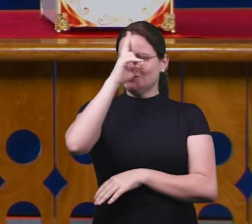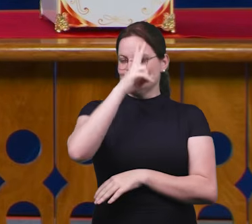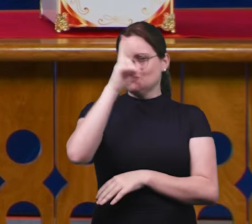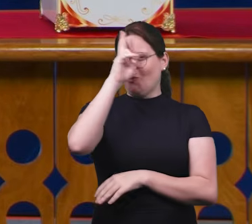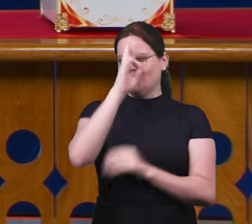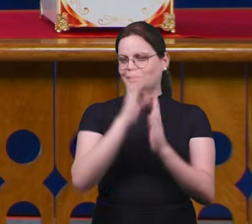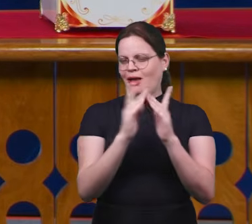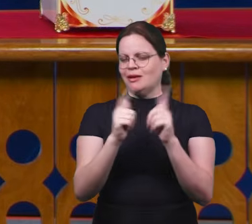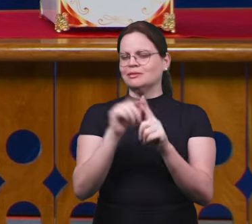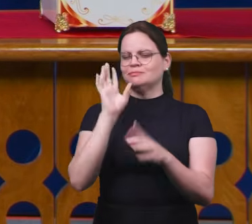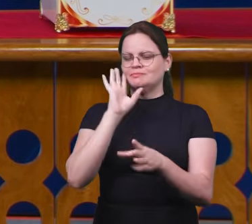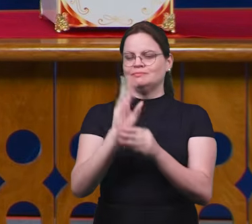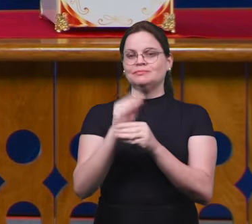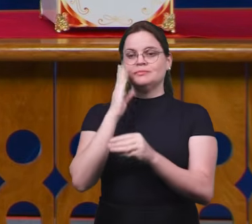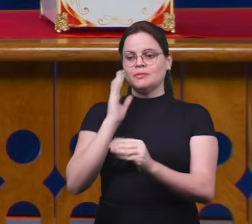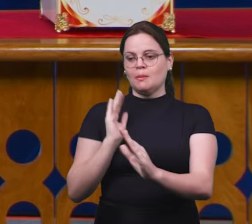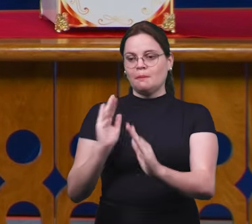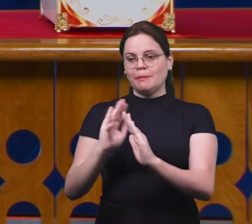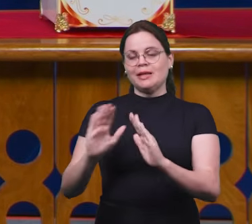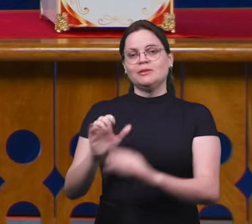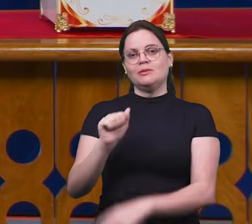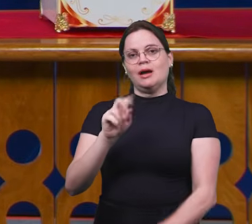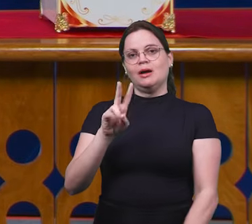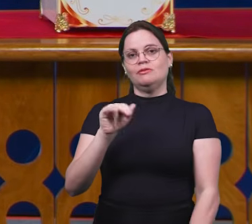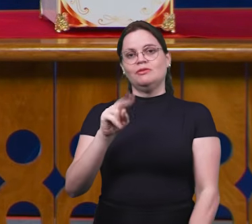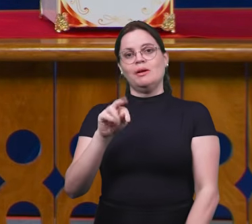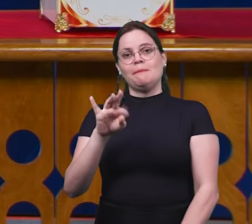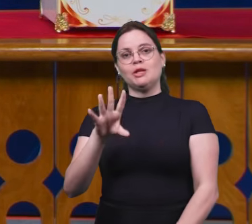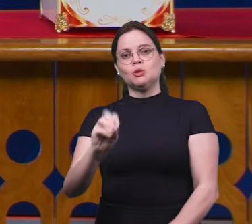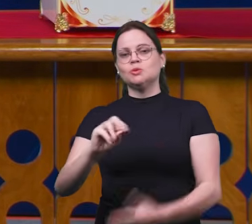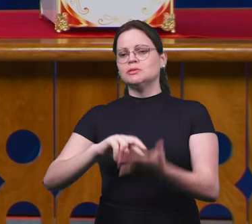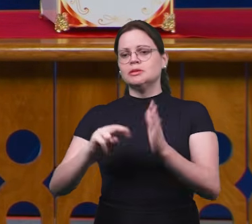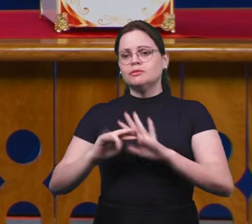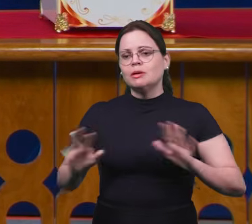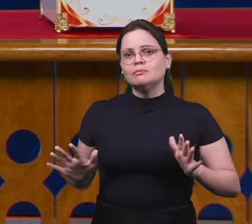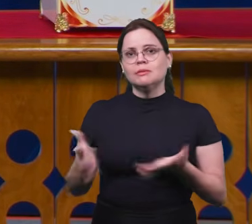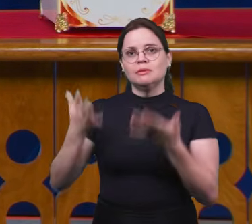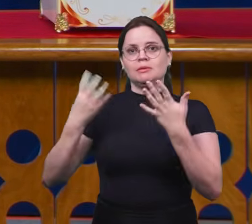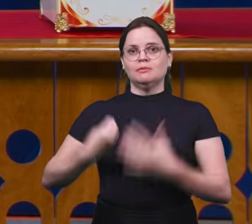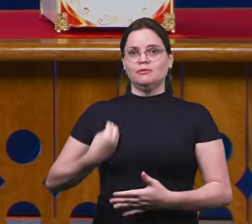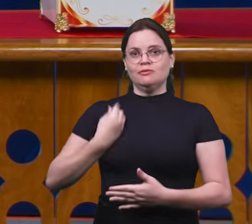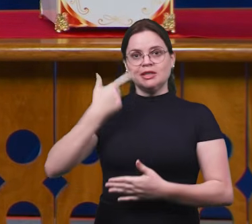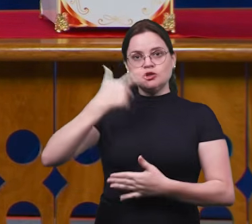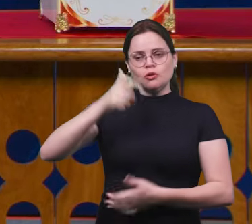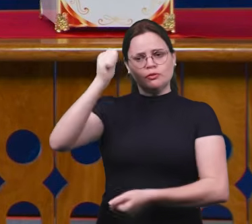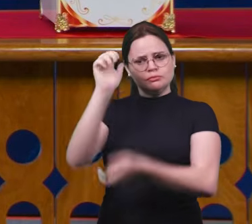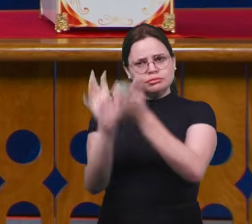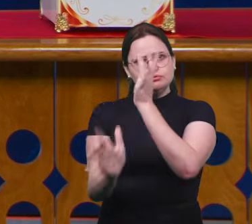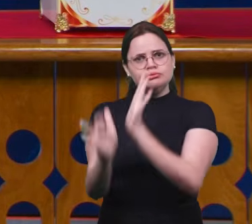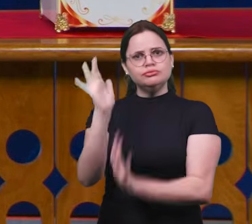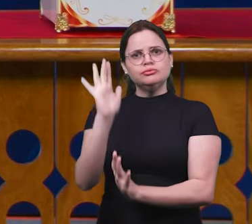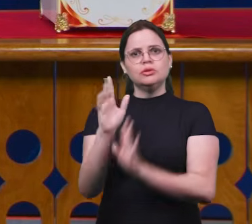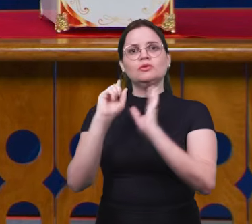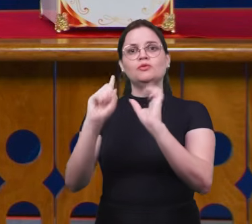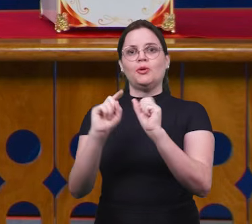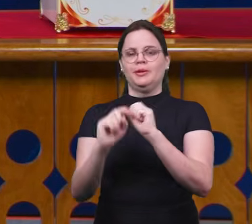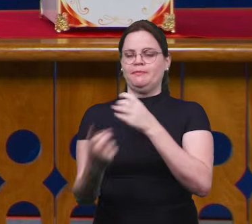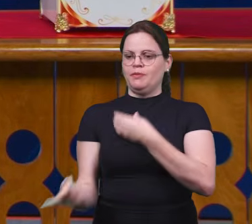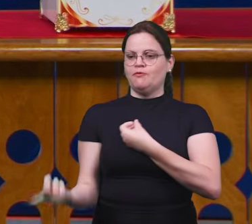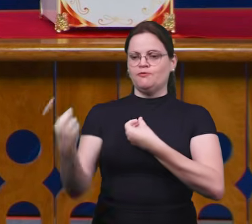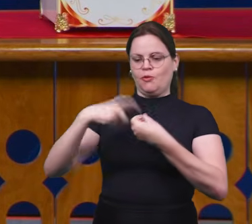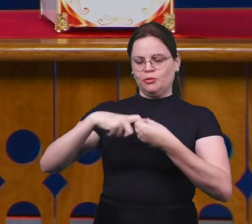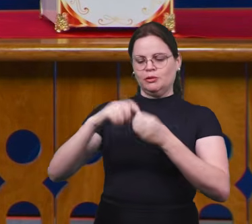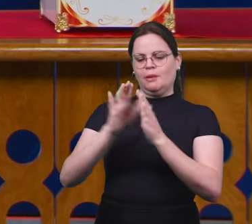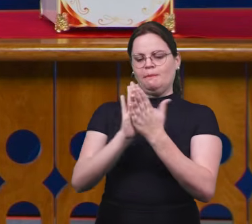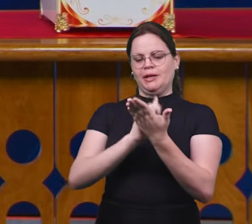história da igreja como um período de grande avivamento. E o que foi esse grande avivamento? Foi uma volta à palavra de